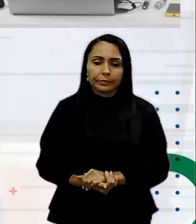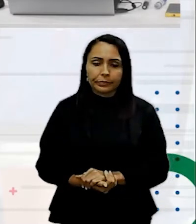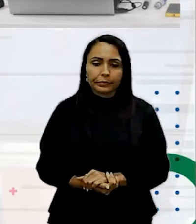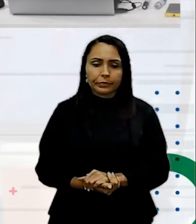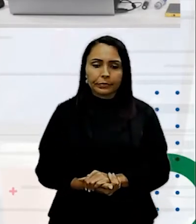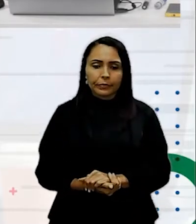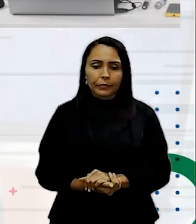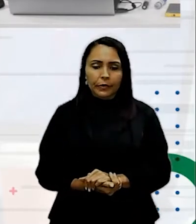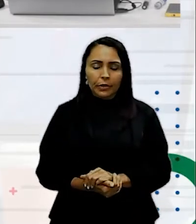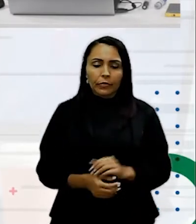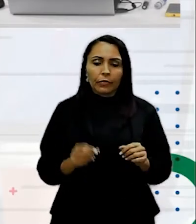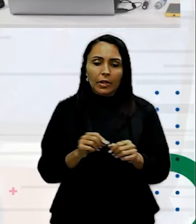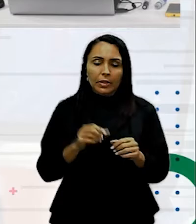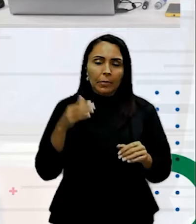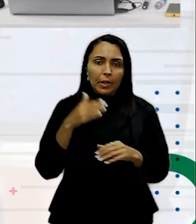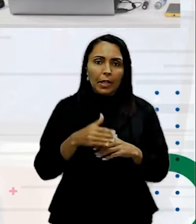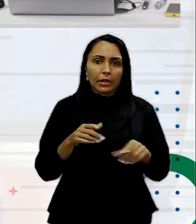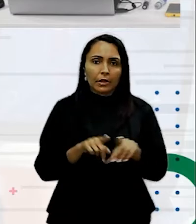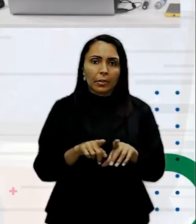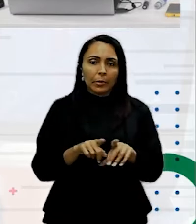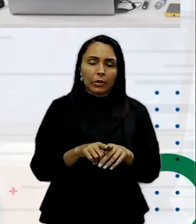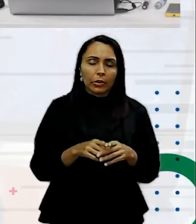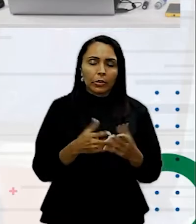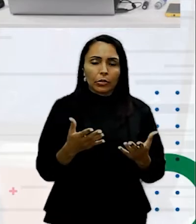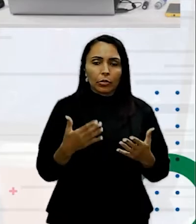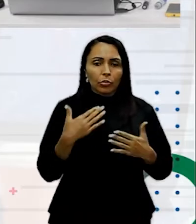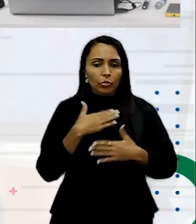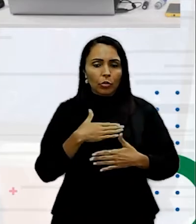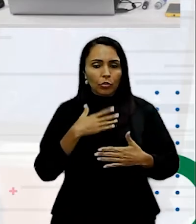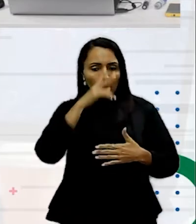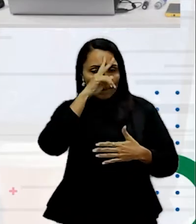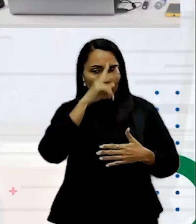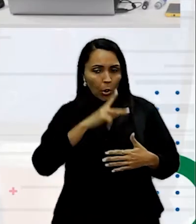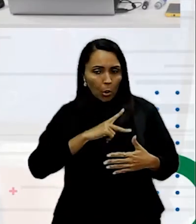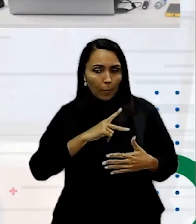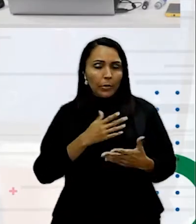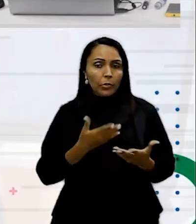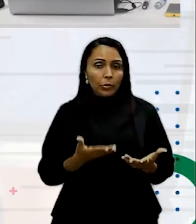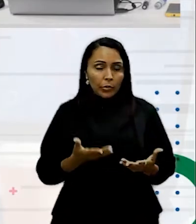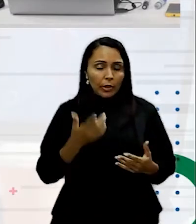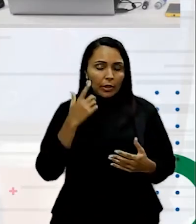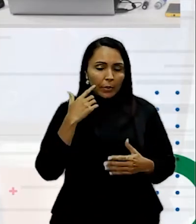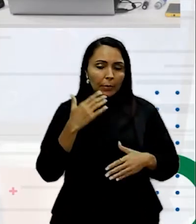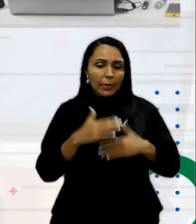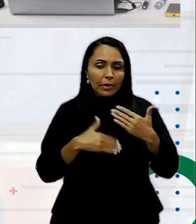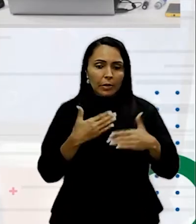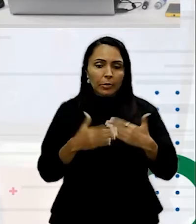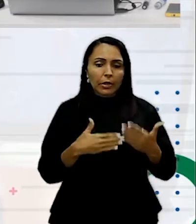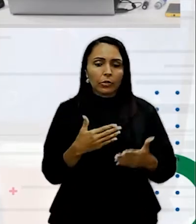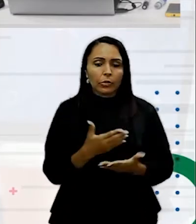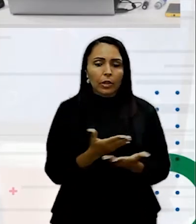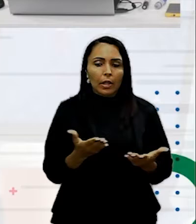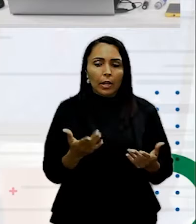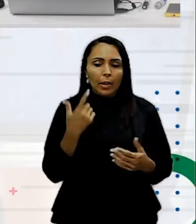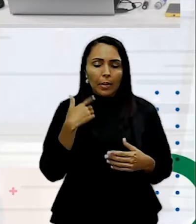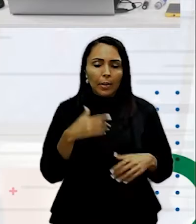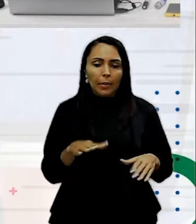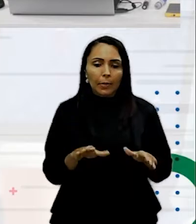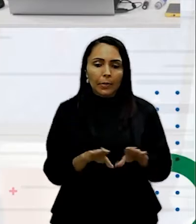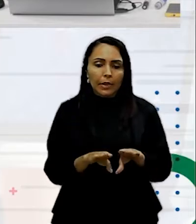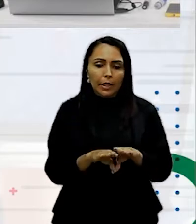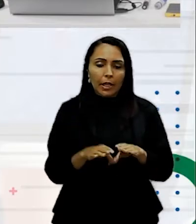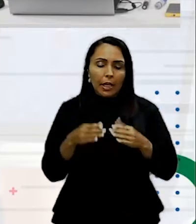façam parte do gosto pessoal dele, e assim eu consigo deixar ele mais tempo dentro da minha interface